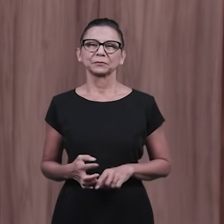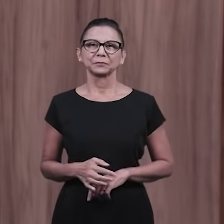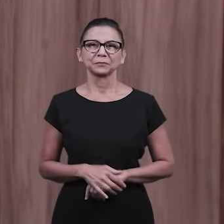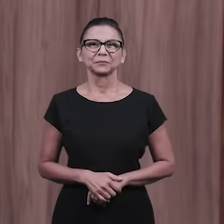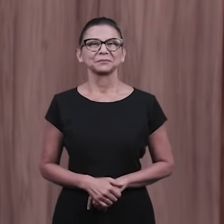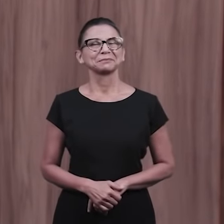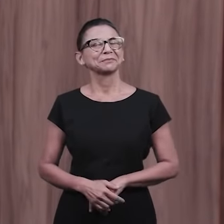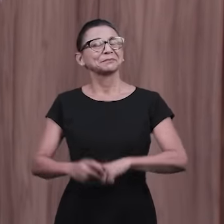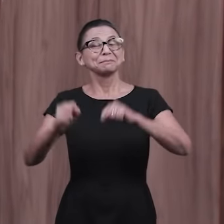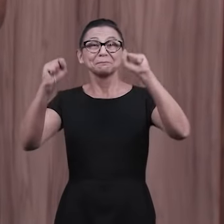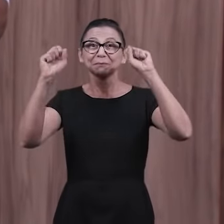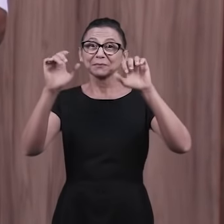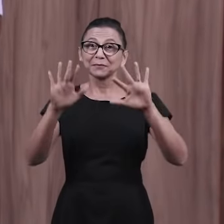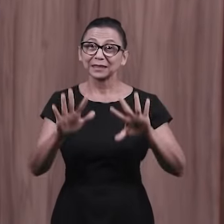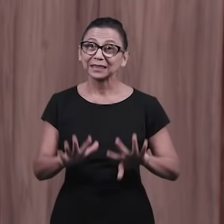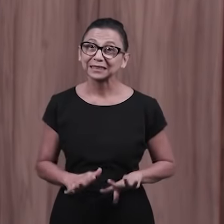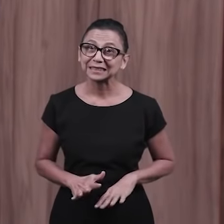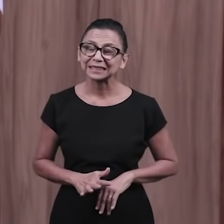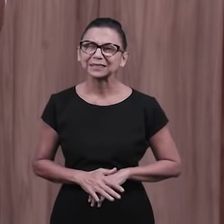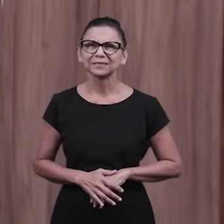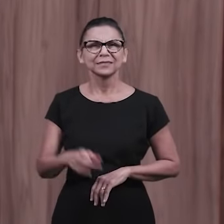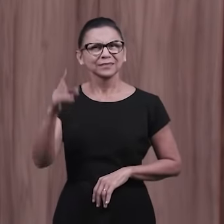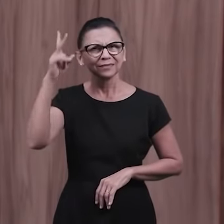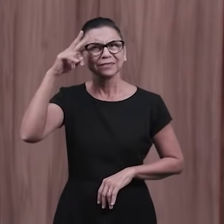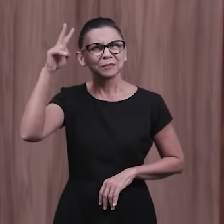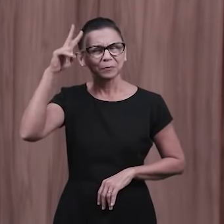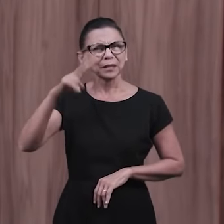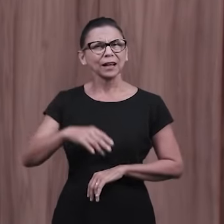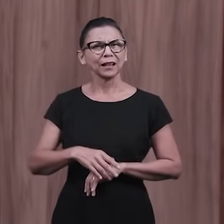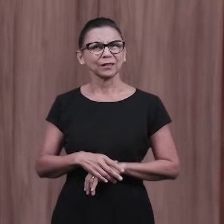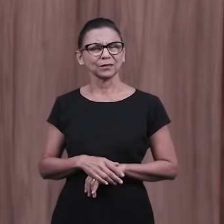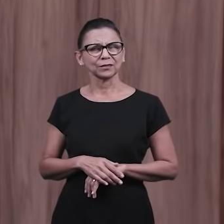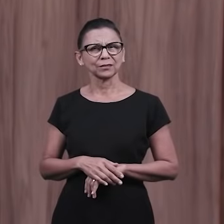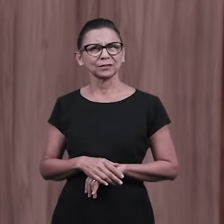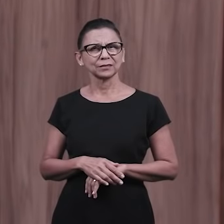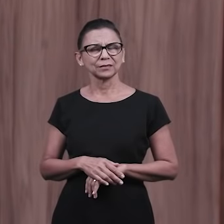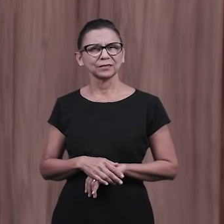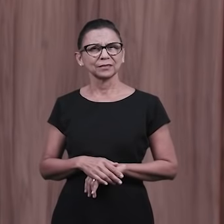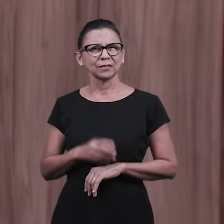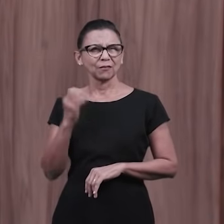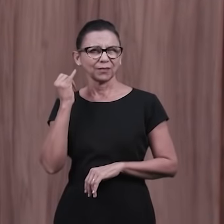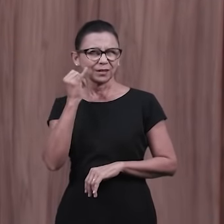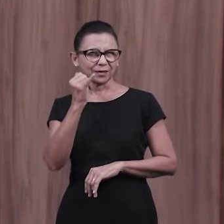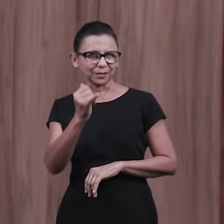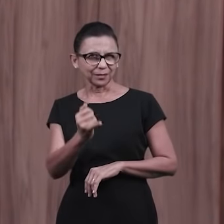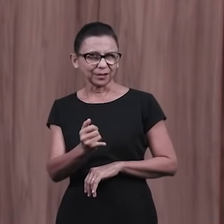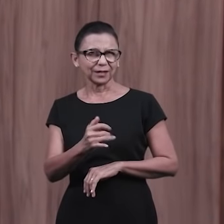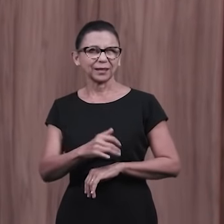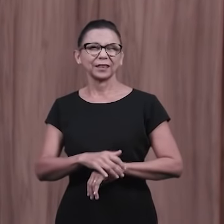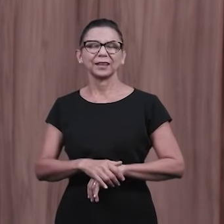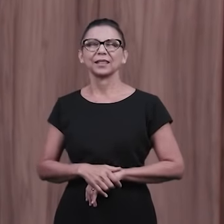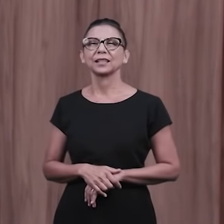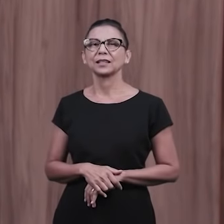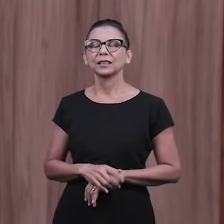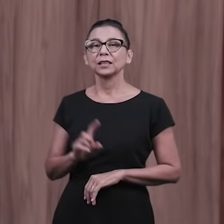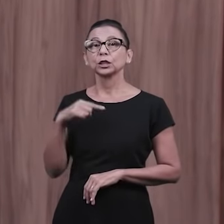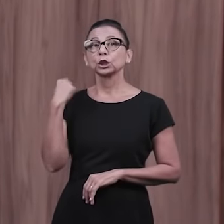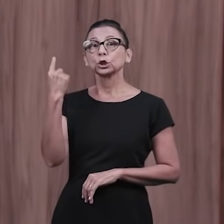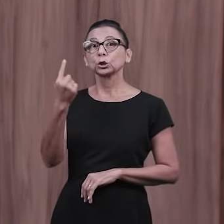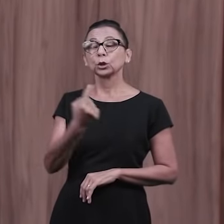Que bênção! Vocês estão lembrados que a tia comentou que nós iríamos contar histórias de servos que